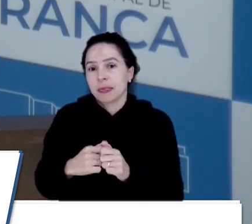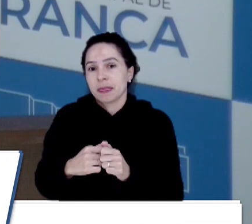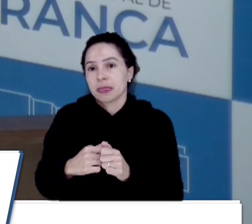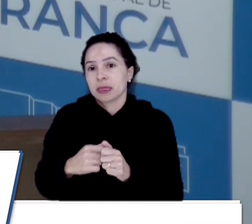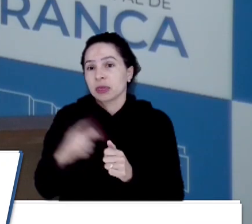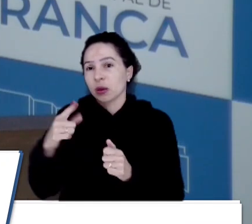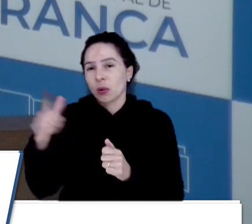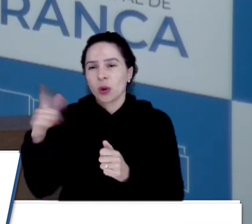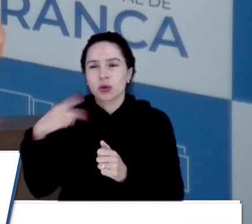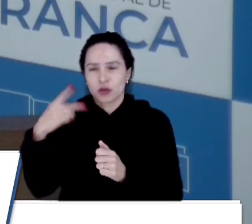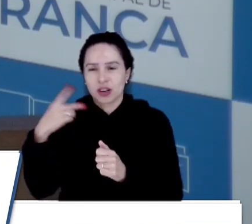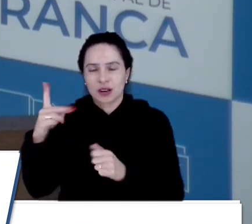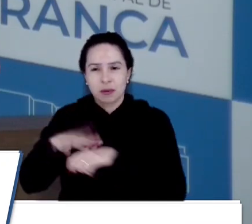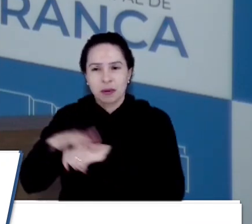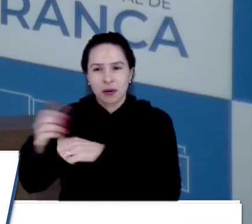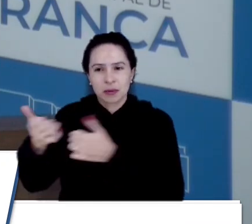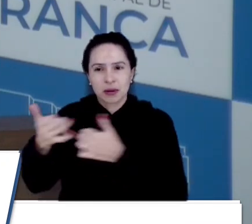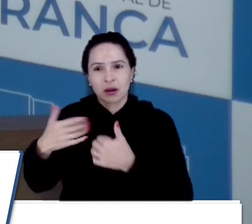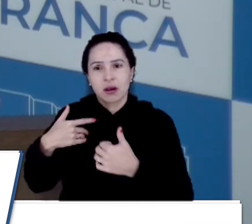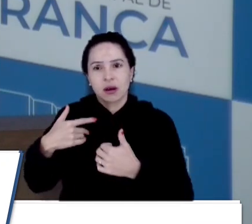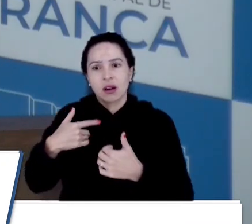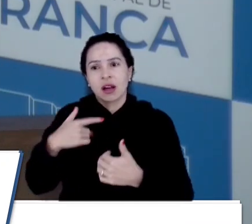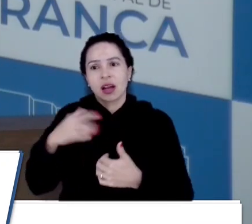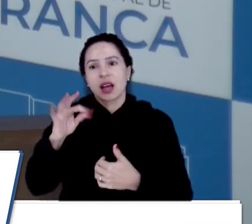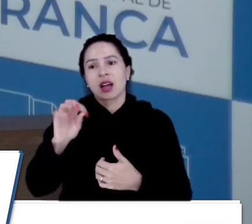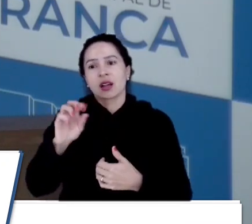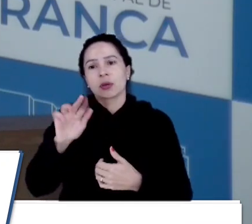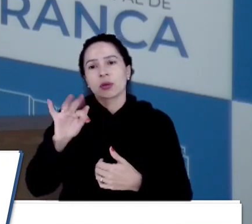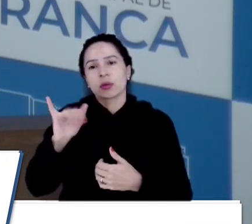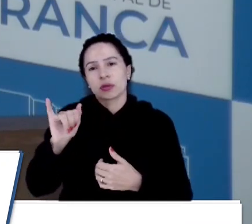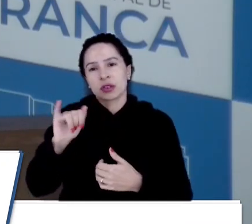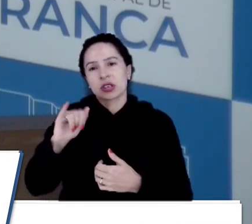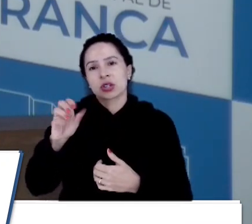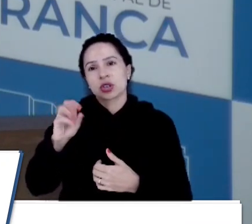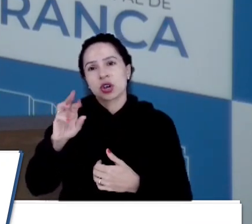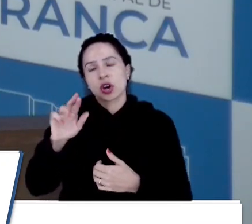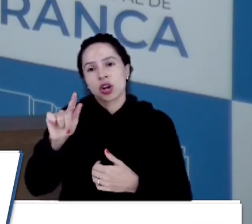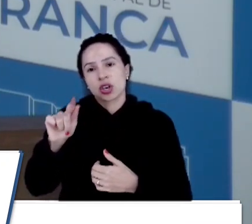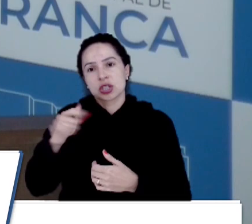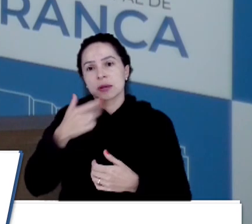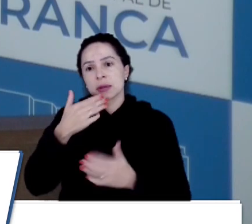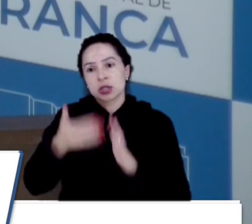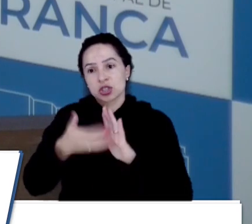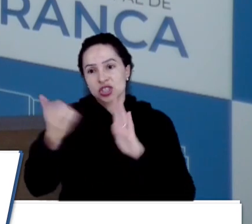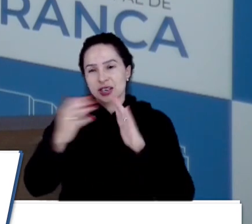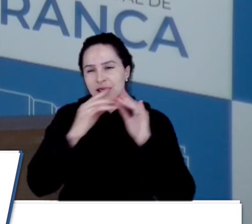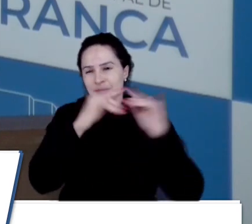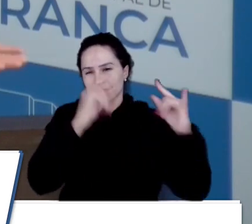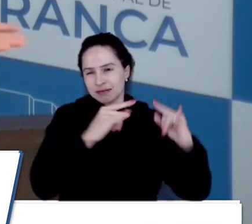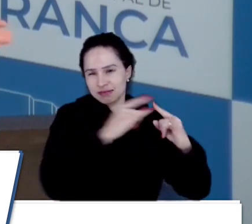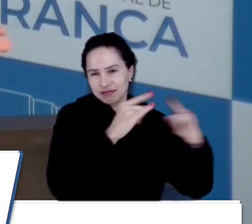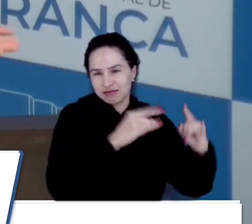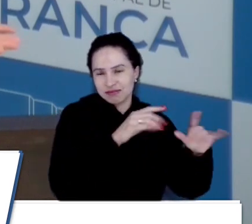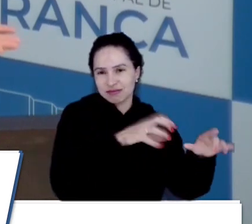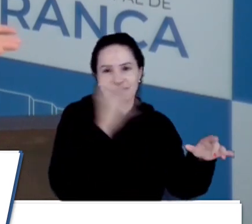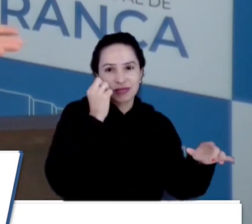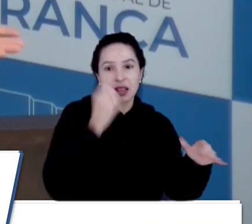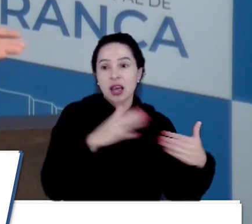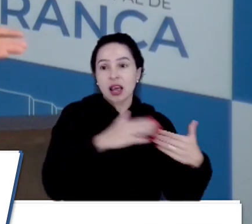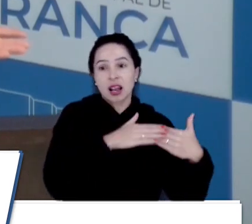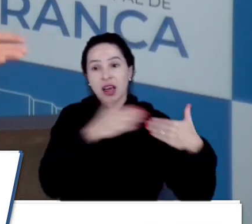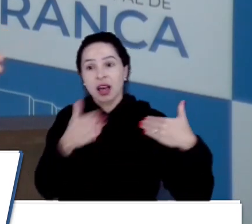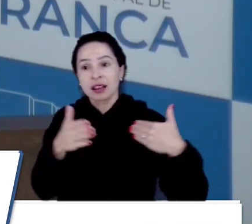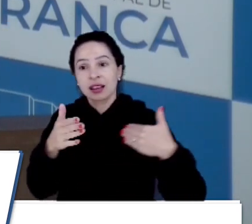outro vereador disse ali, em relação a Tufi Jorge, ali nesse terreno que pediu desapropriação dos barracos que estão lá, ele dá de fundo para a